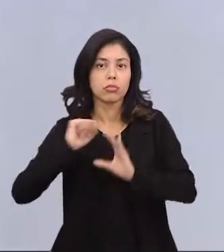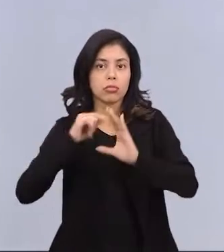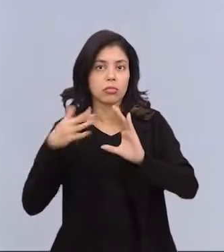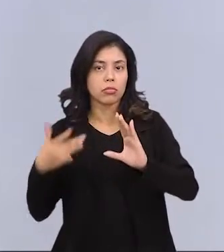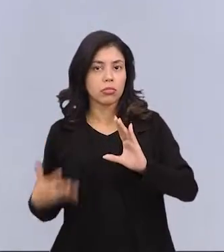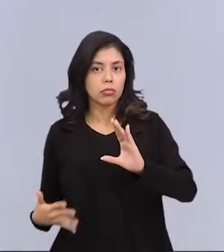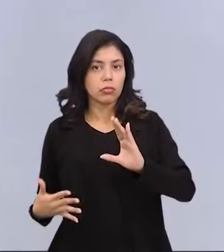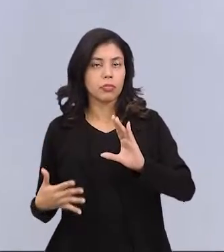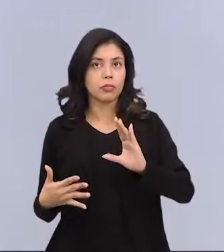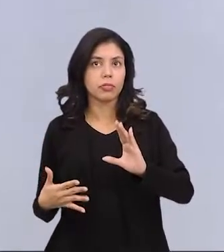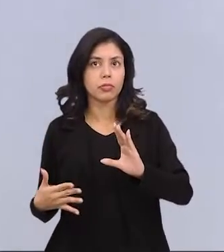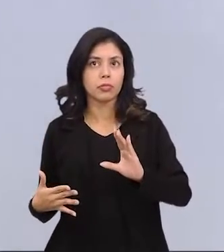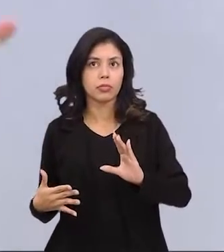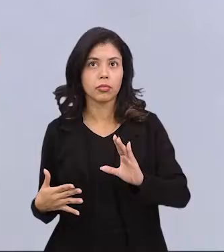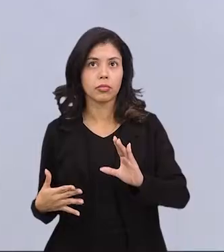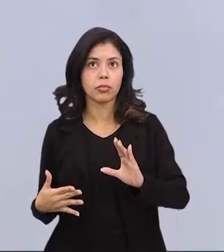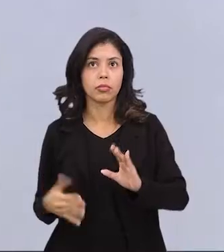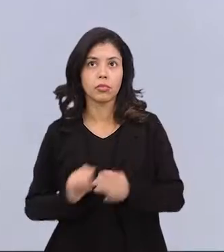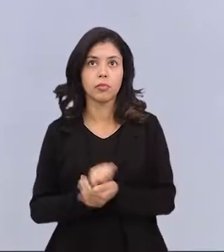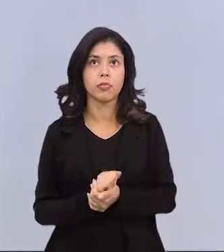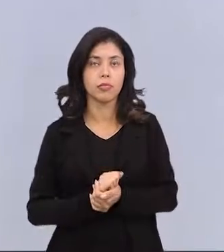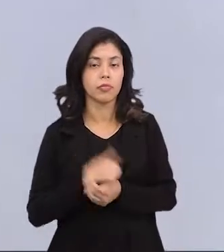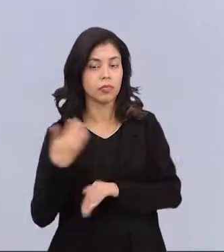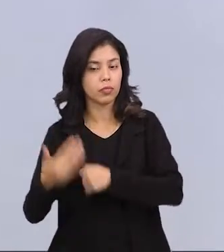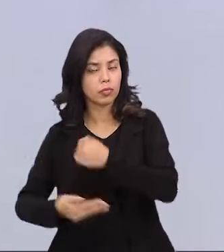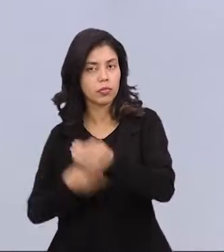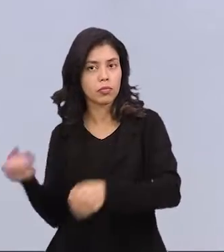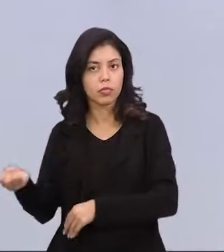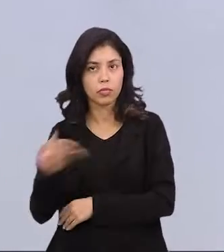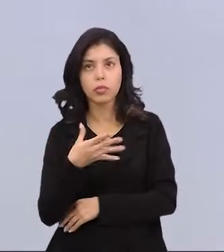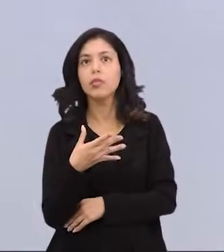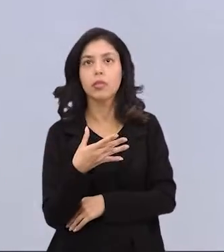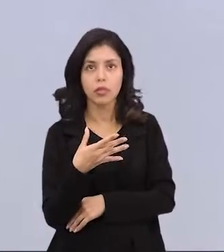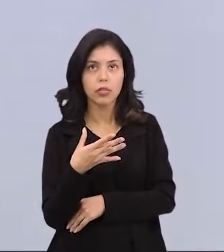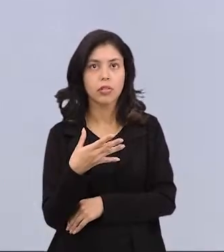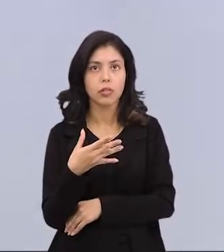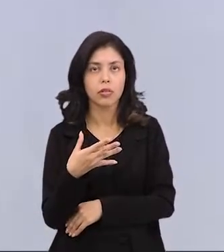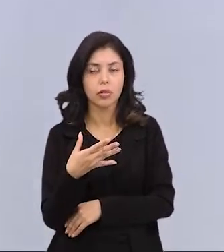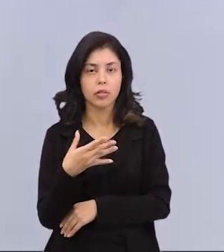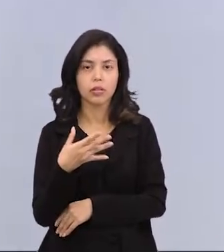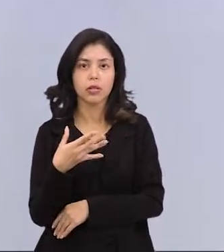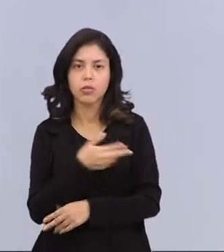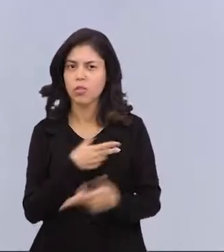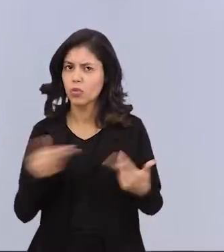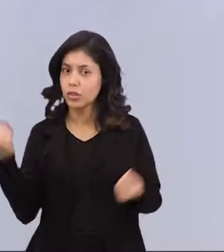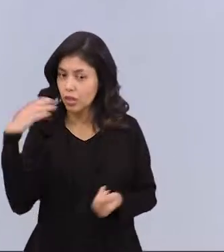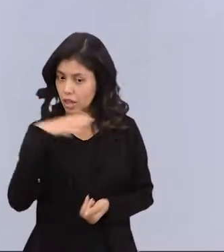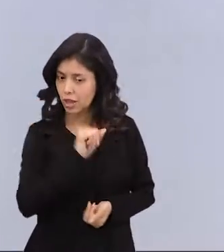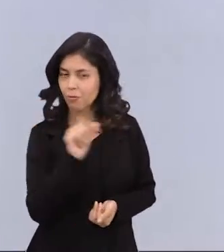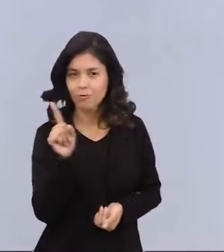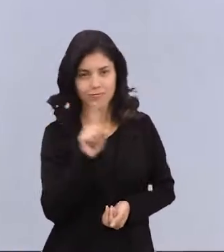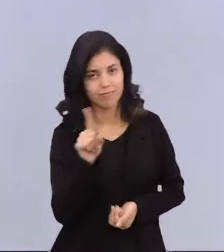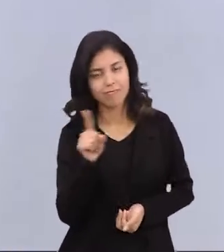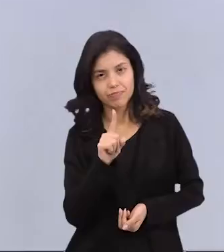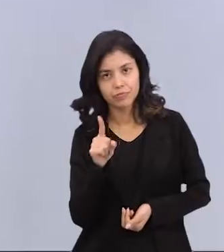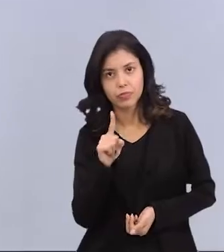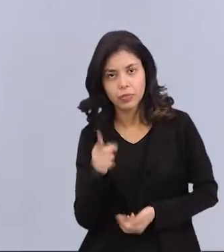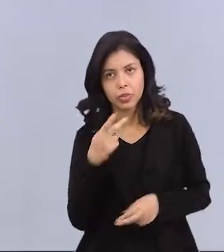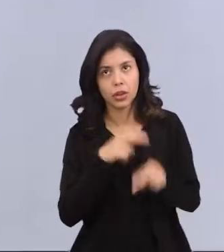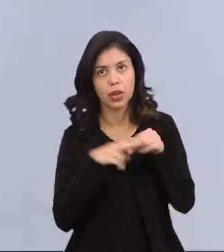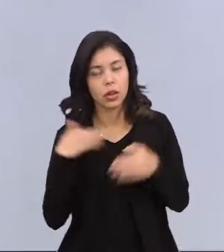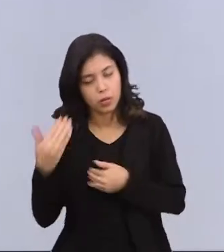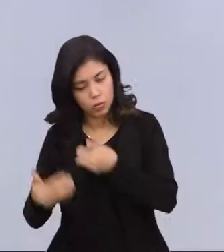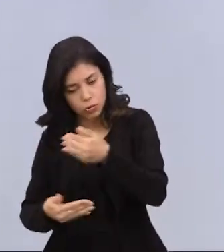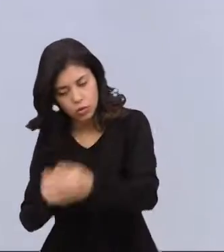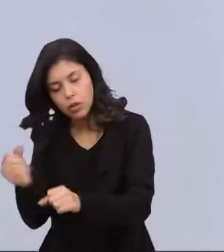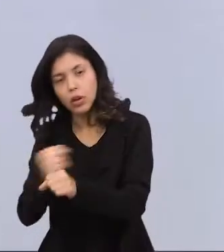espécie se especiar, desenvolver uma nova espécie, não é uma coisinha tão rápida assim. Então, ao longo